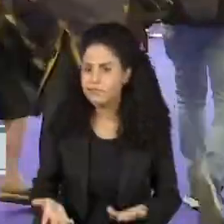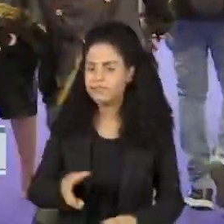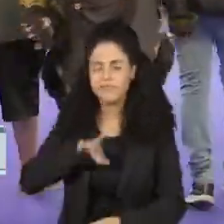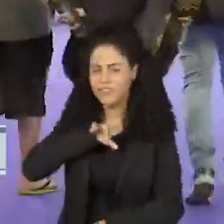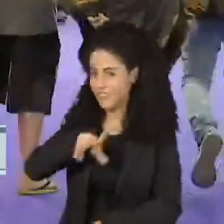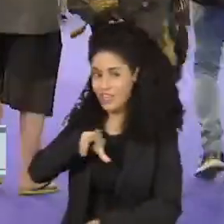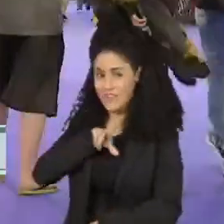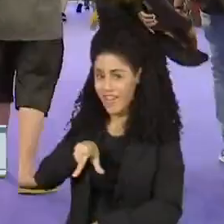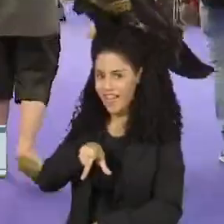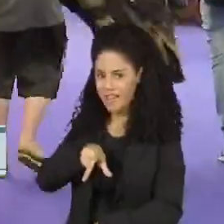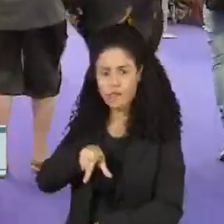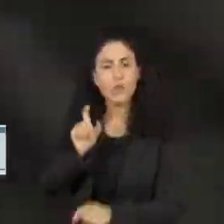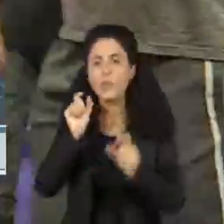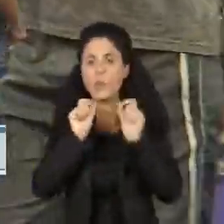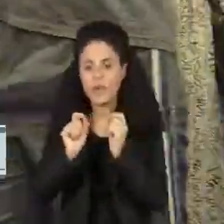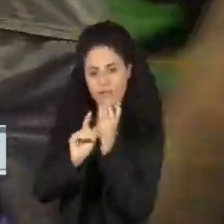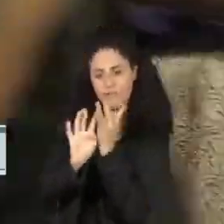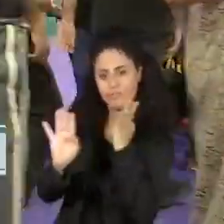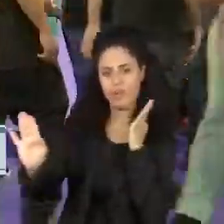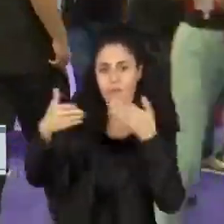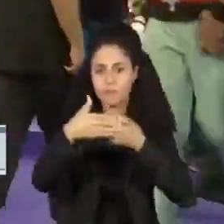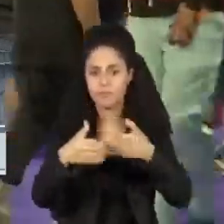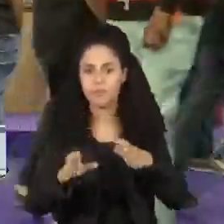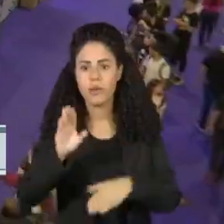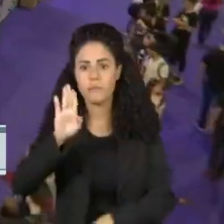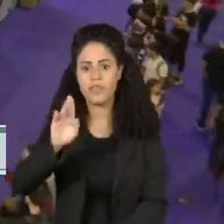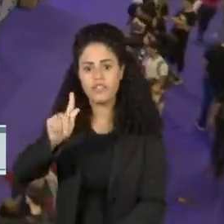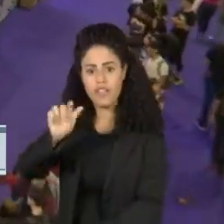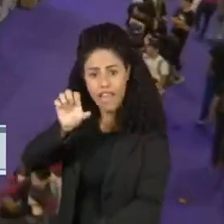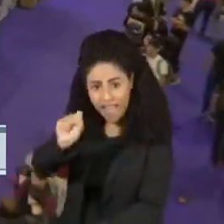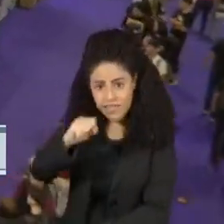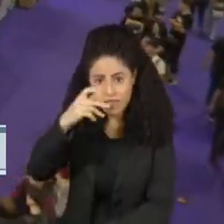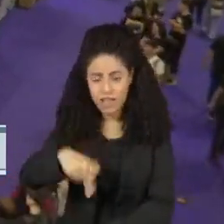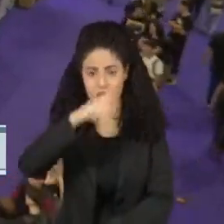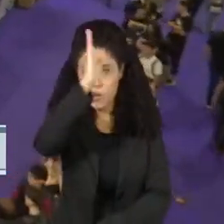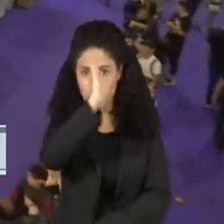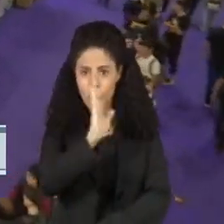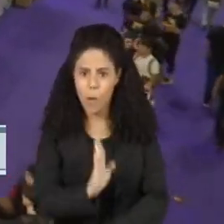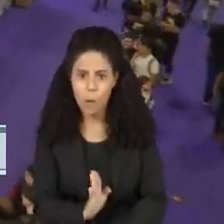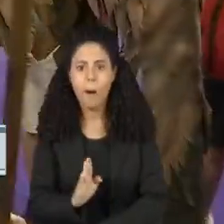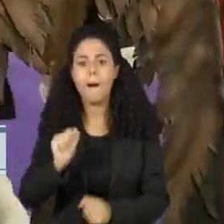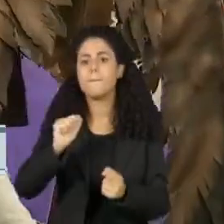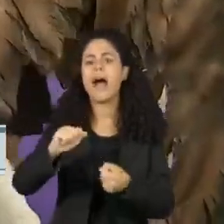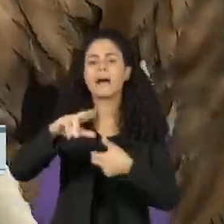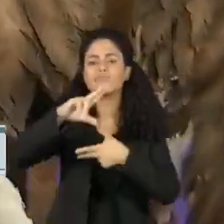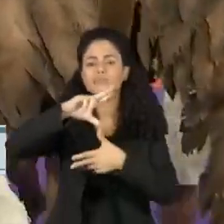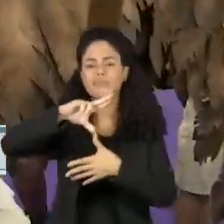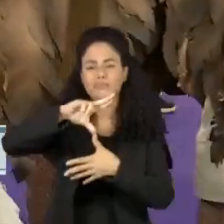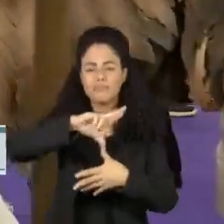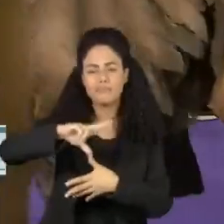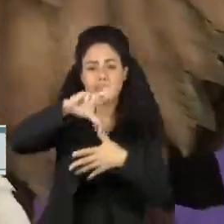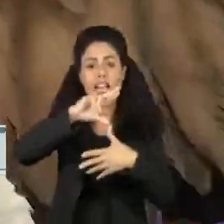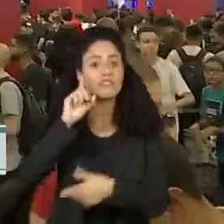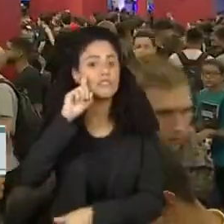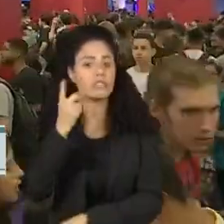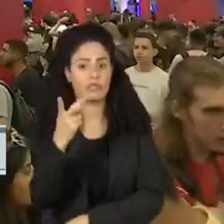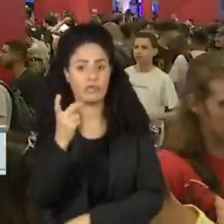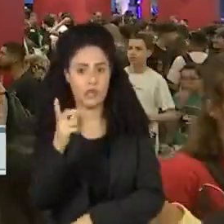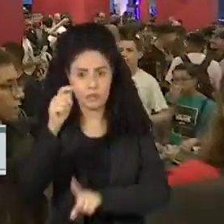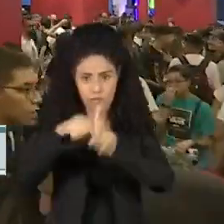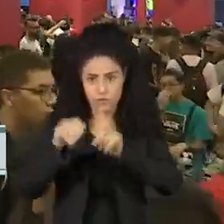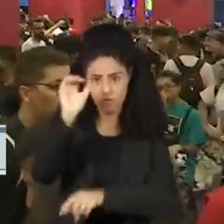nada disso esta entrada da Brasil Game Show a maior feira de jogos da América Latina que vai até o dia da criança